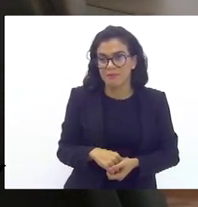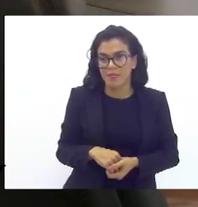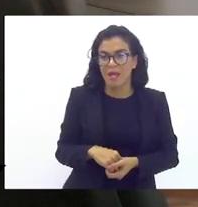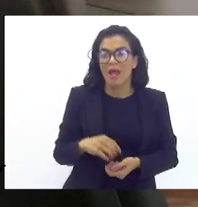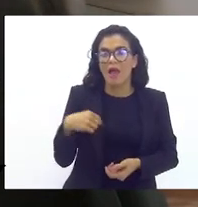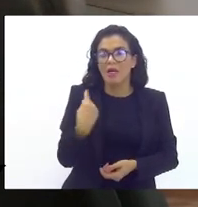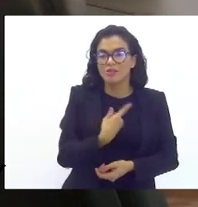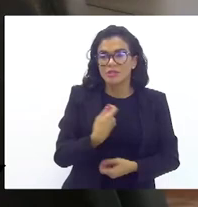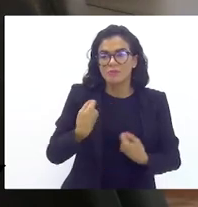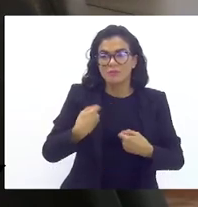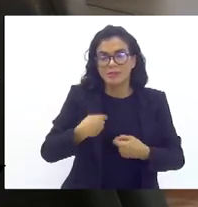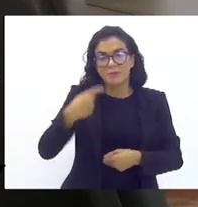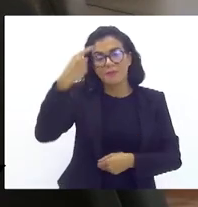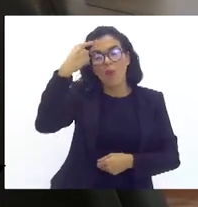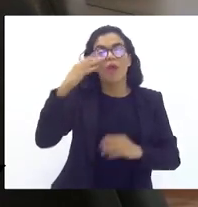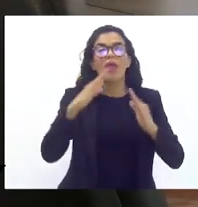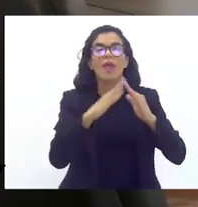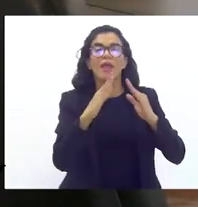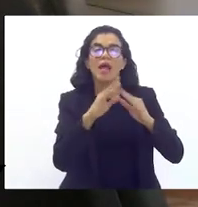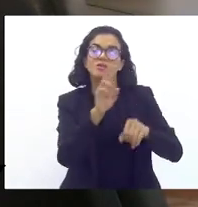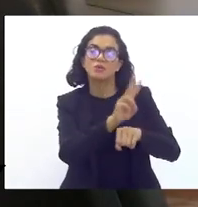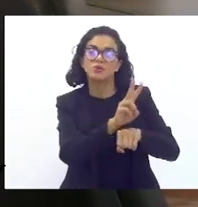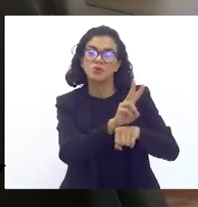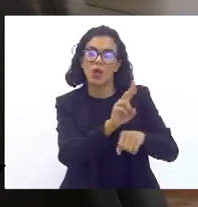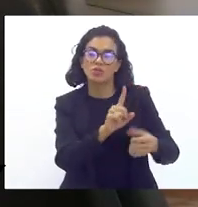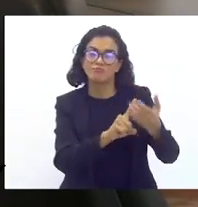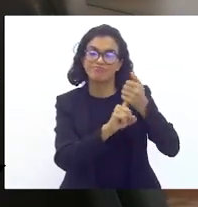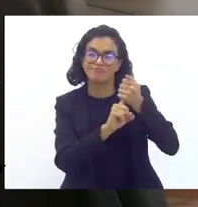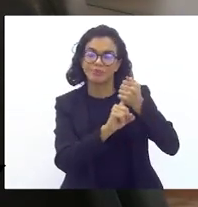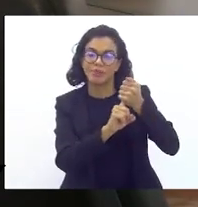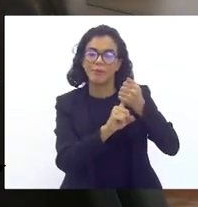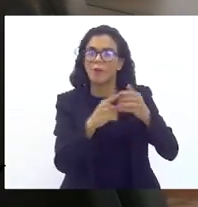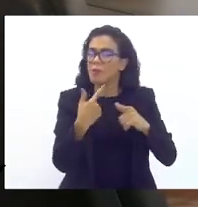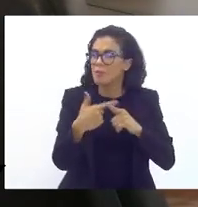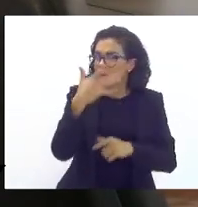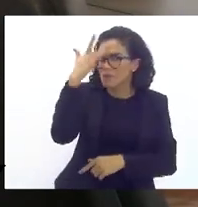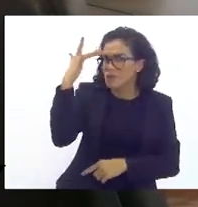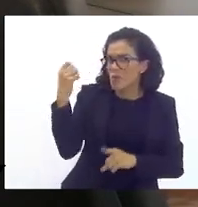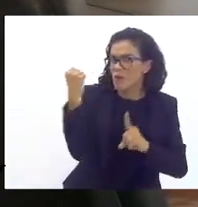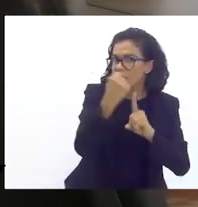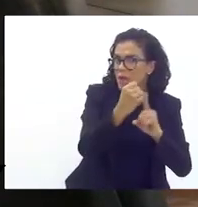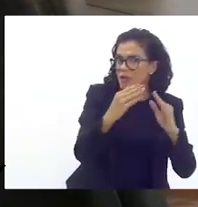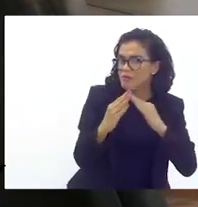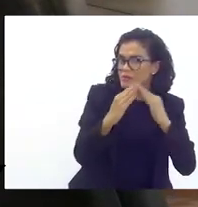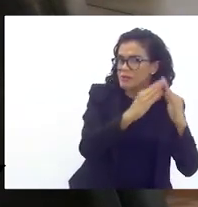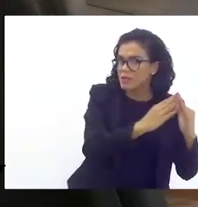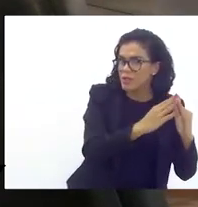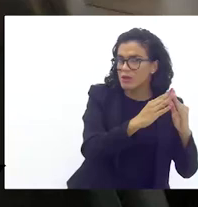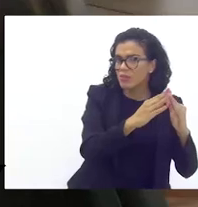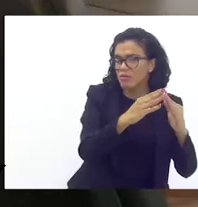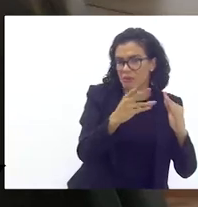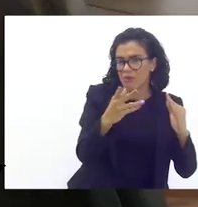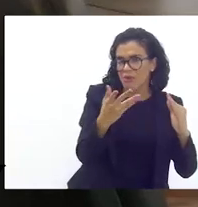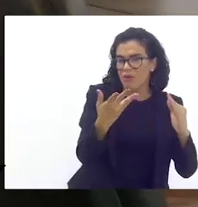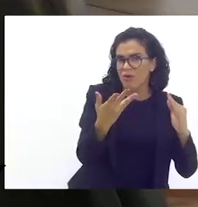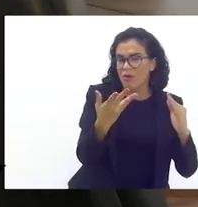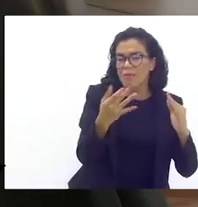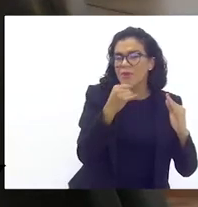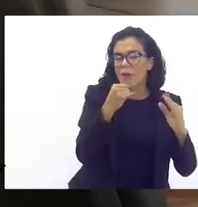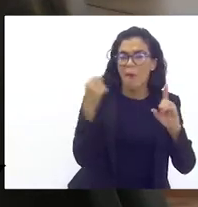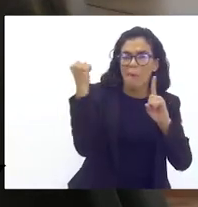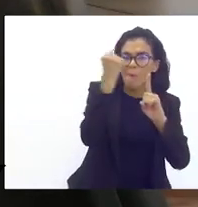precisa pensar a Casa de Custódia porque a gente fala assim porque que uma pessoa que mata o vizinho como alguém falou aí